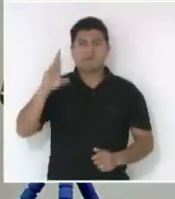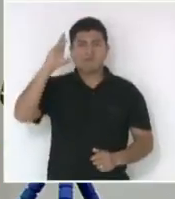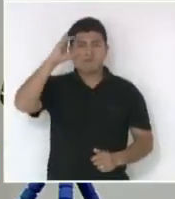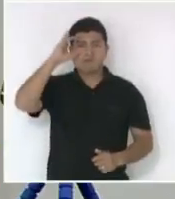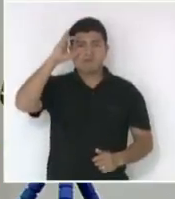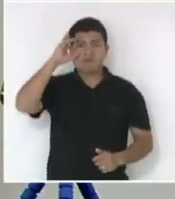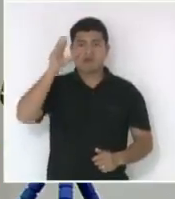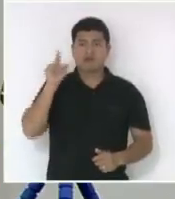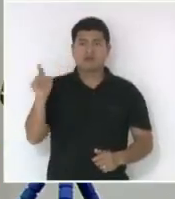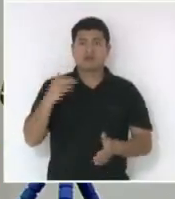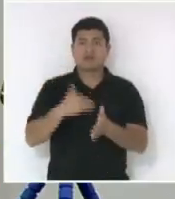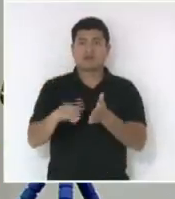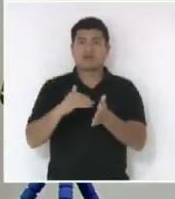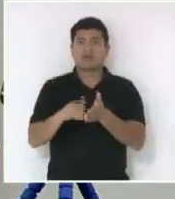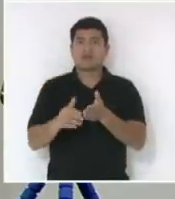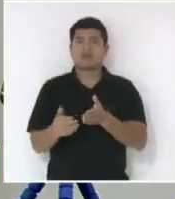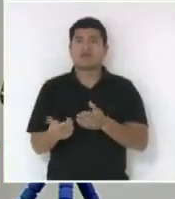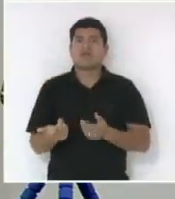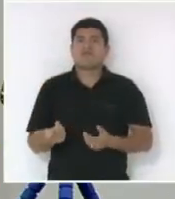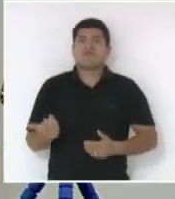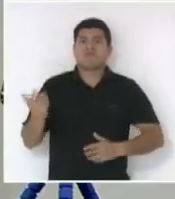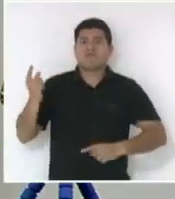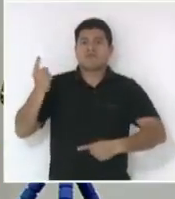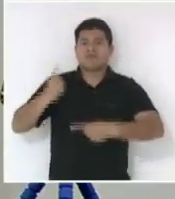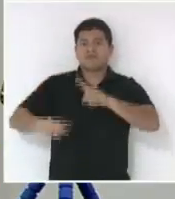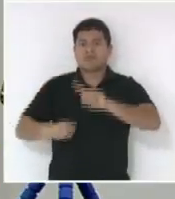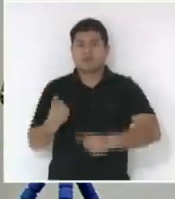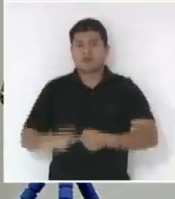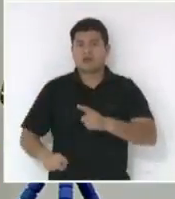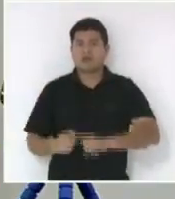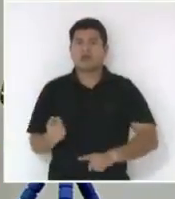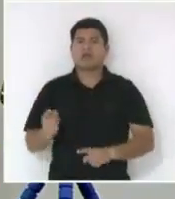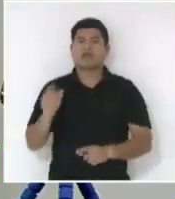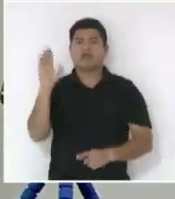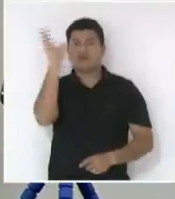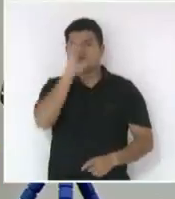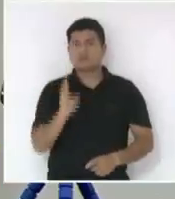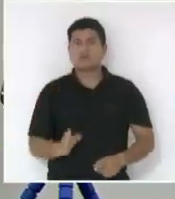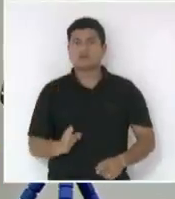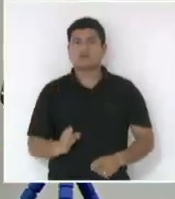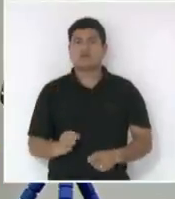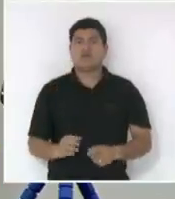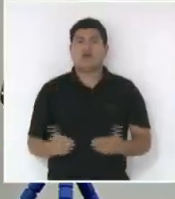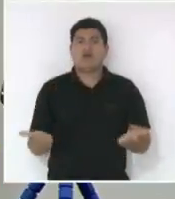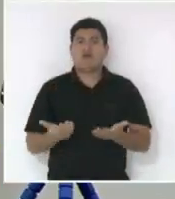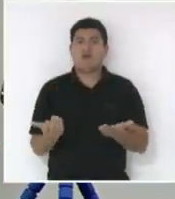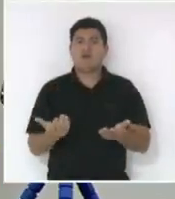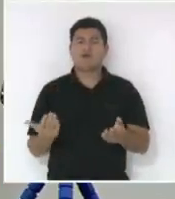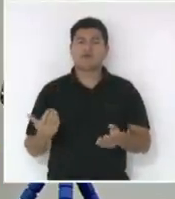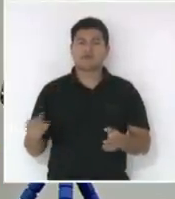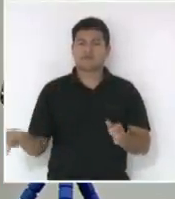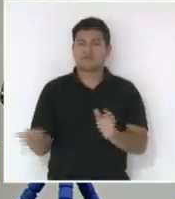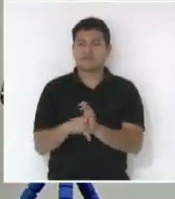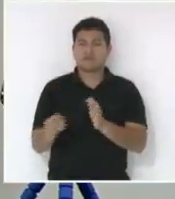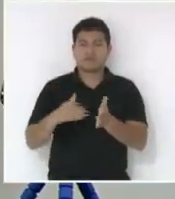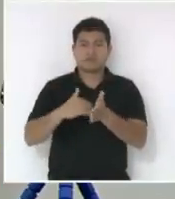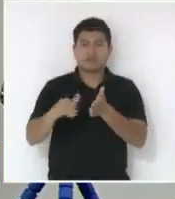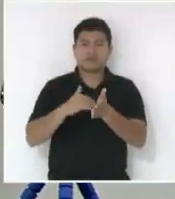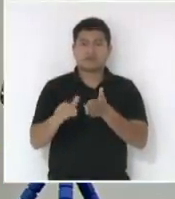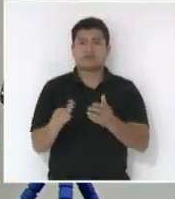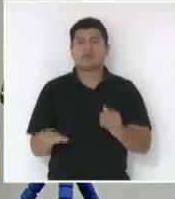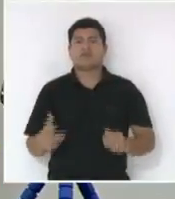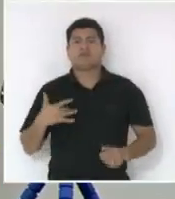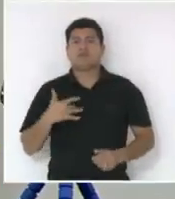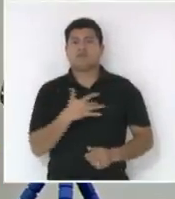próprio secretário de Articulação Nacional na época, secretário Acélio Casagrande, hoje secretário da Saúde do Estado de Santa